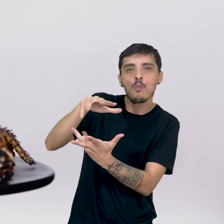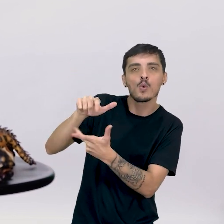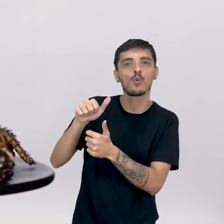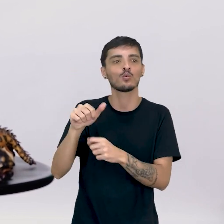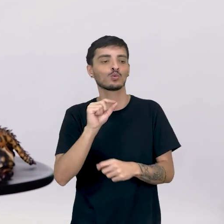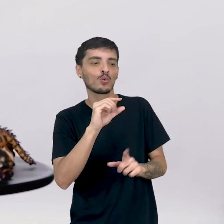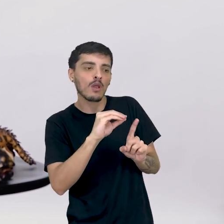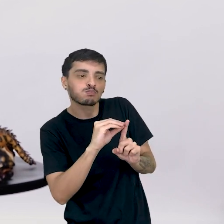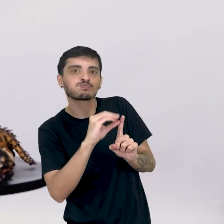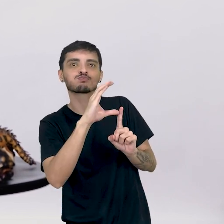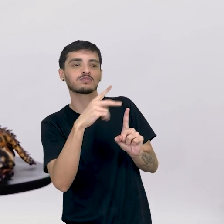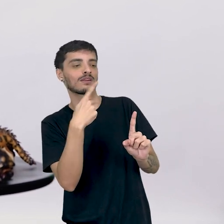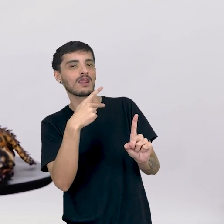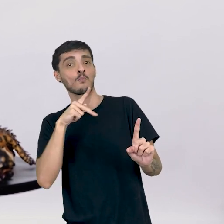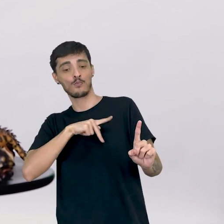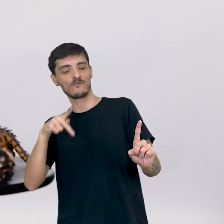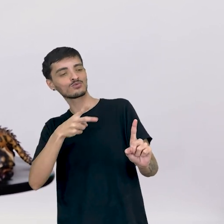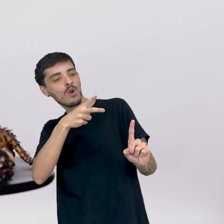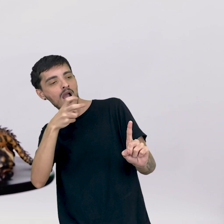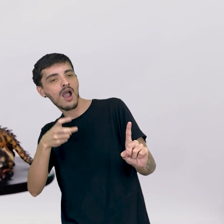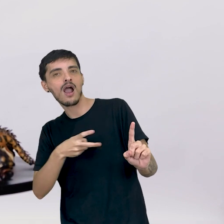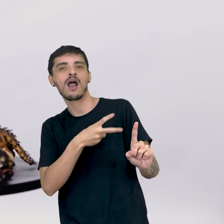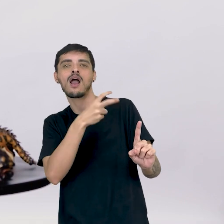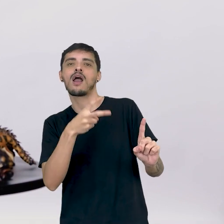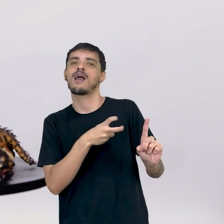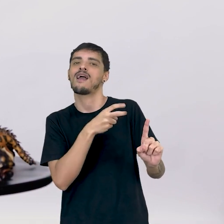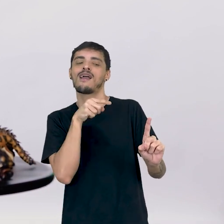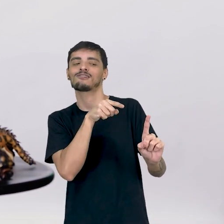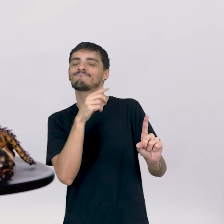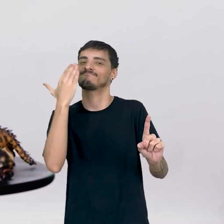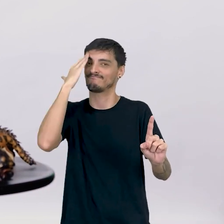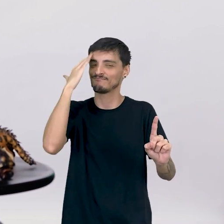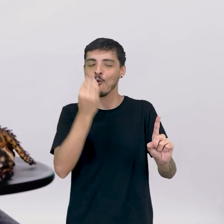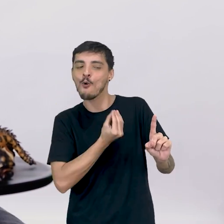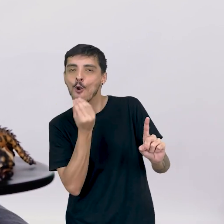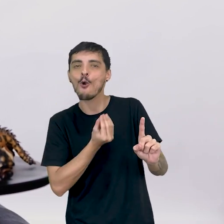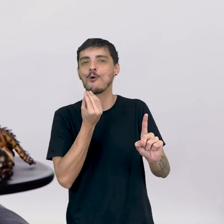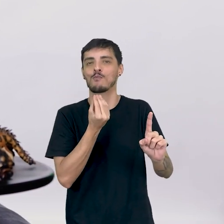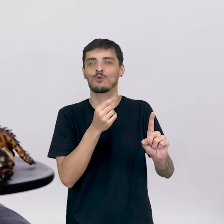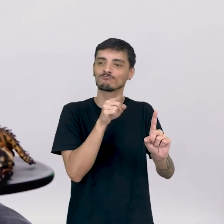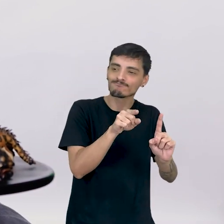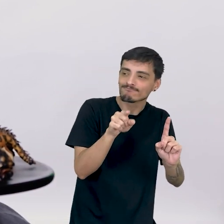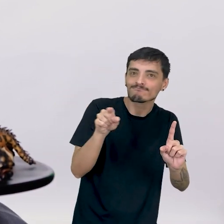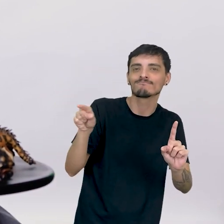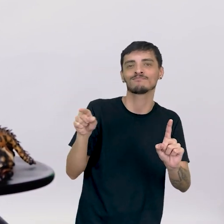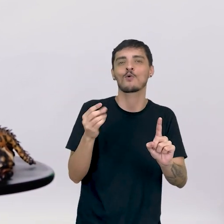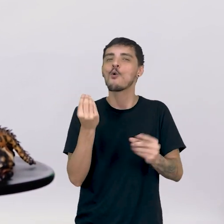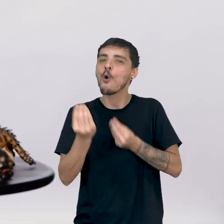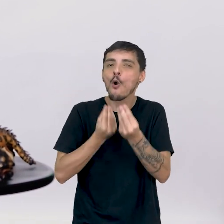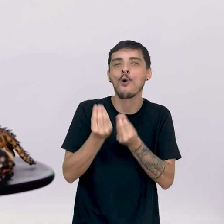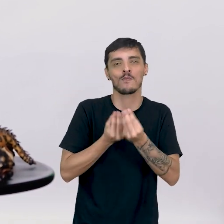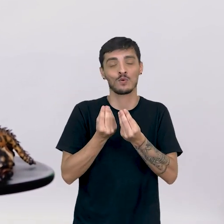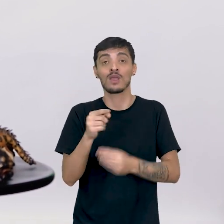mundo, com o conhecimento. Podem ajudar as professoras a conhecer e tornar